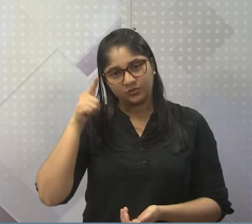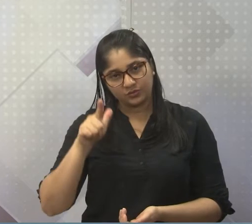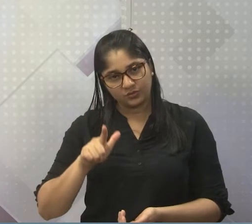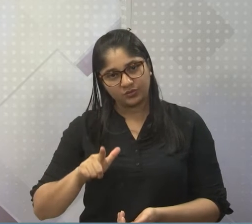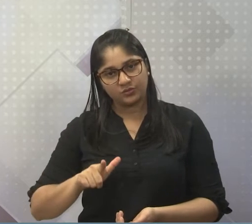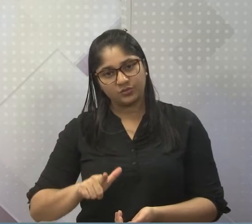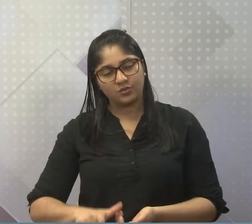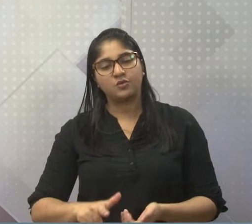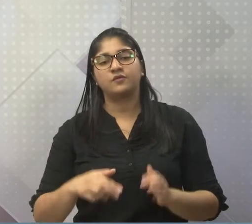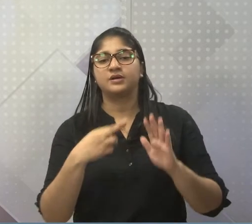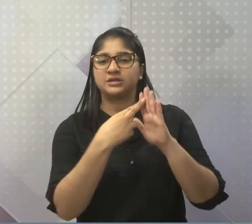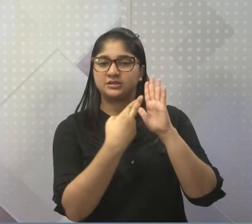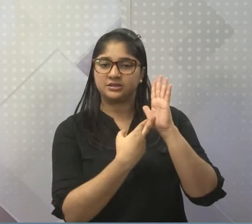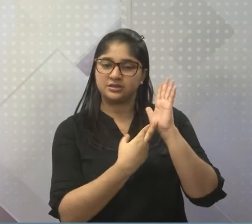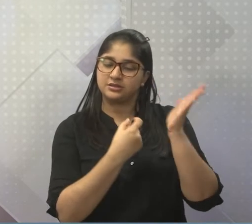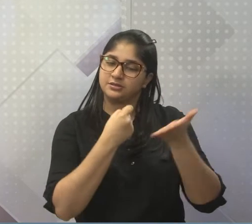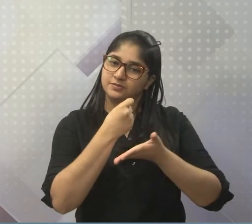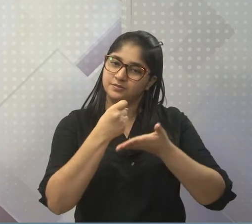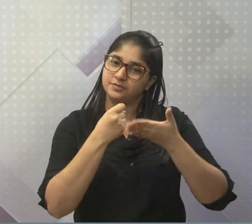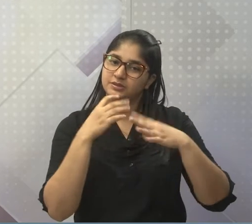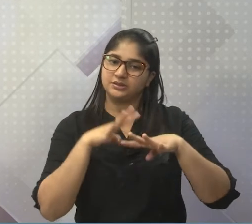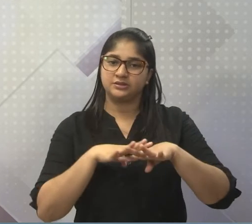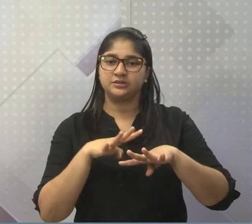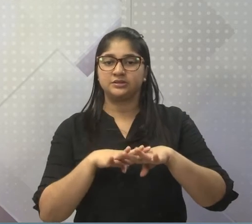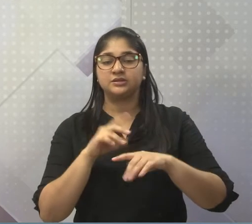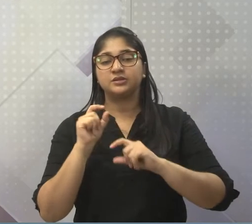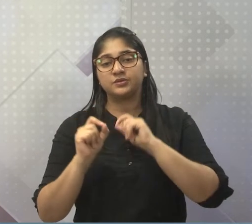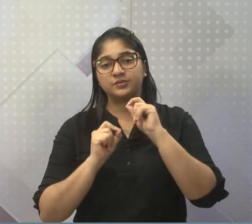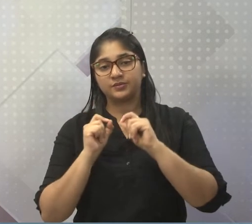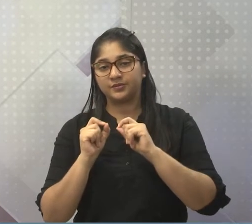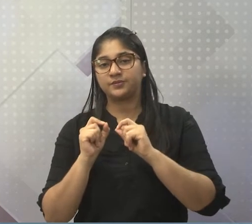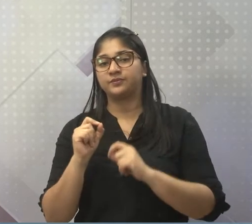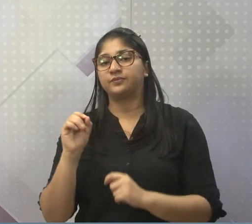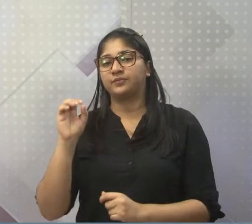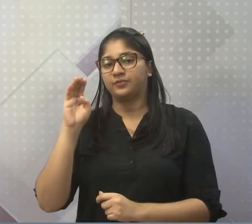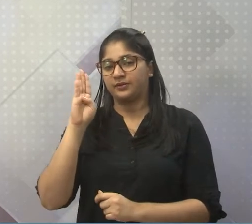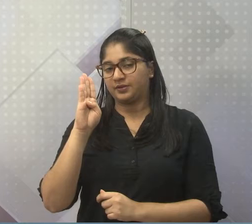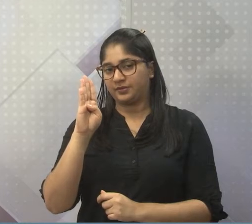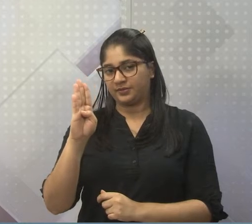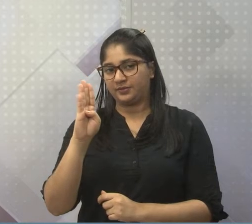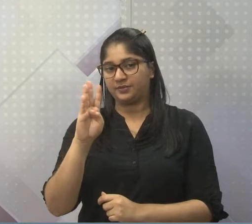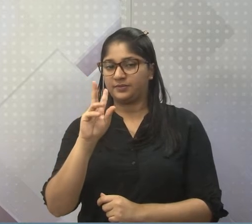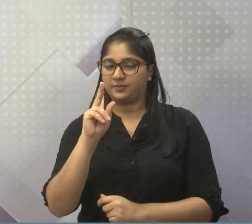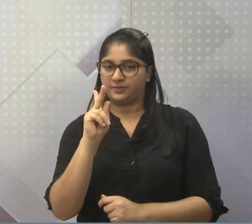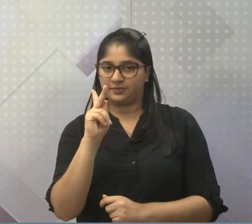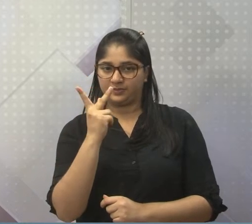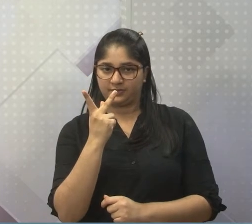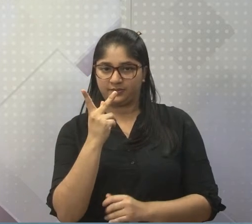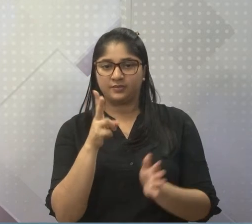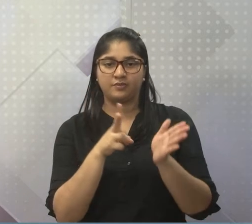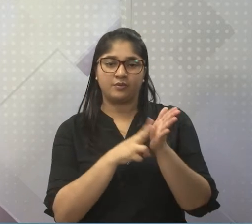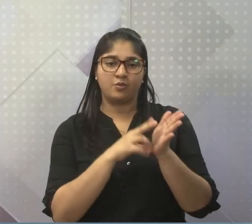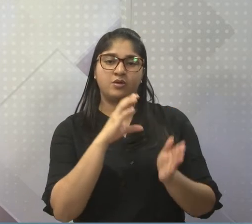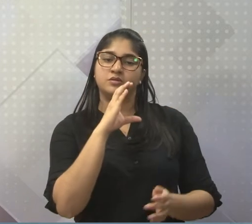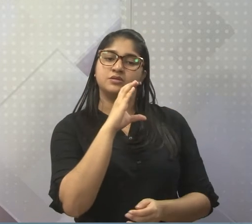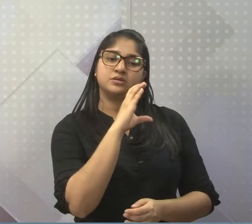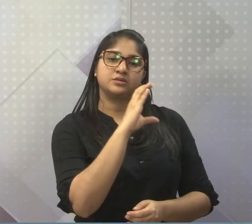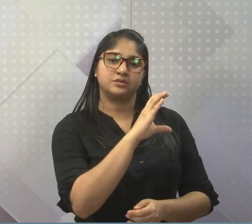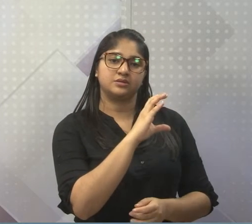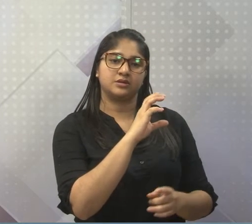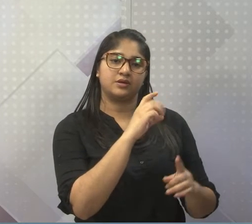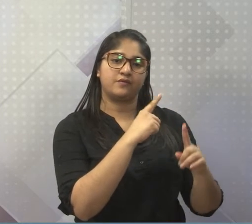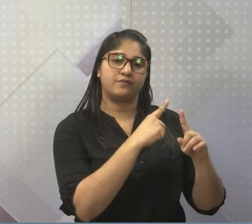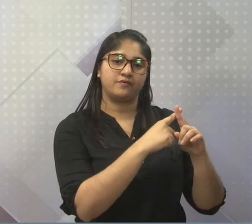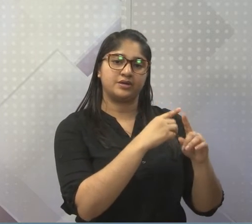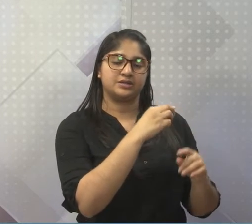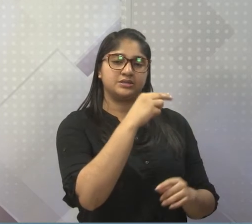Novamente, propriedade fundamental. E eu passo a ter BH igual a C